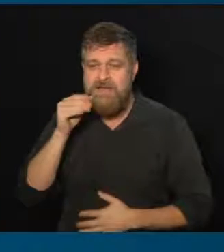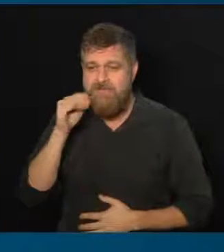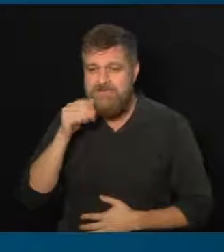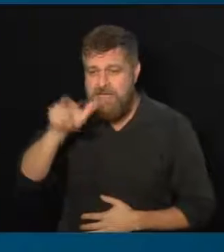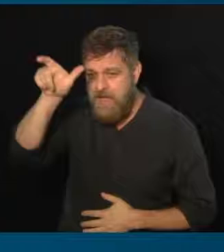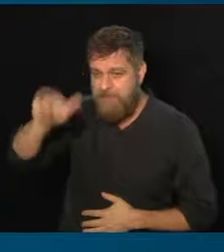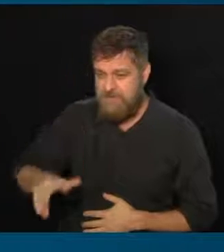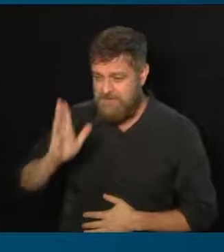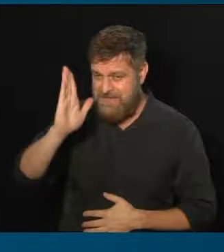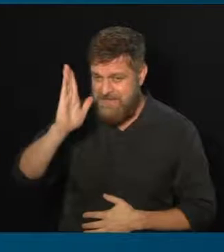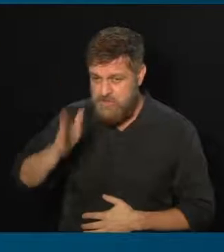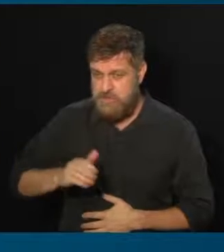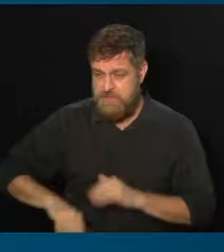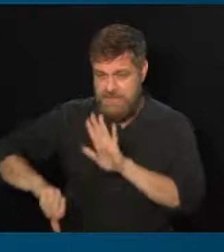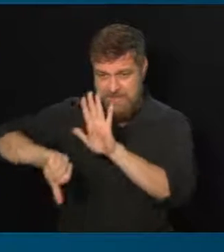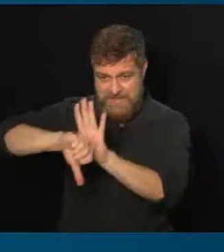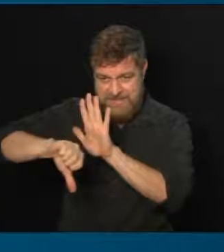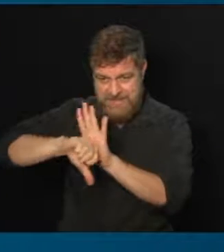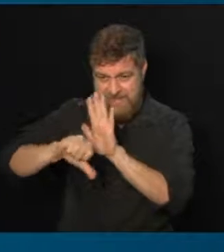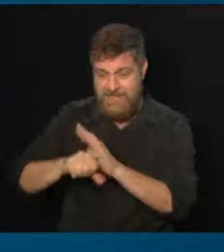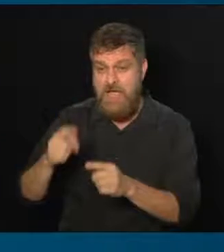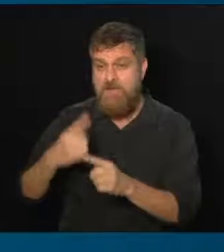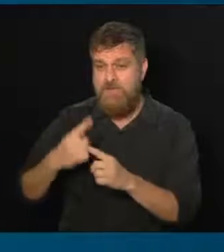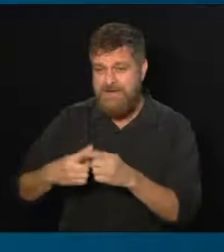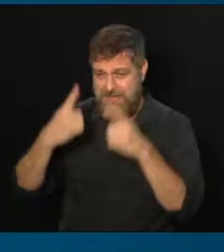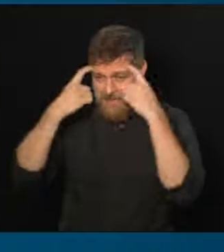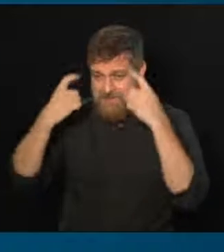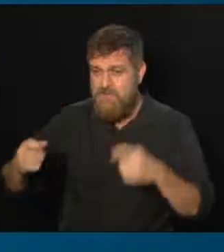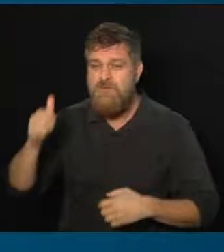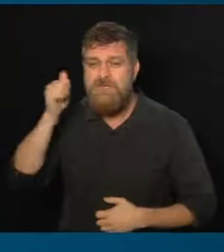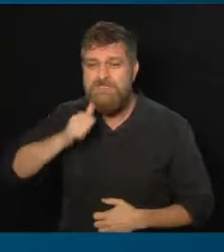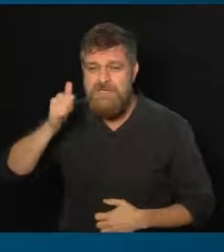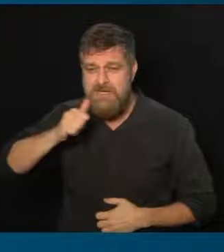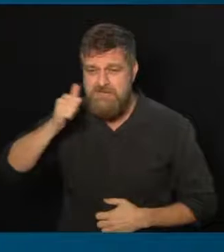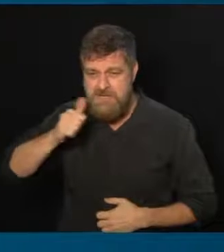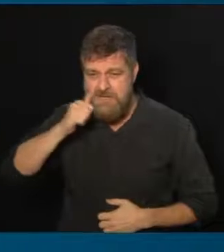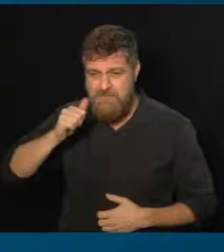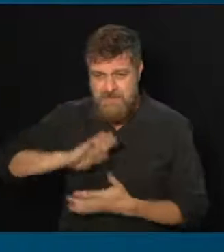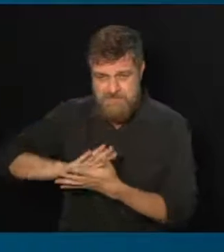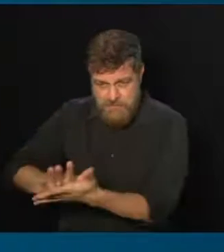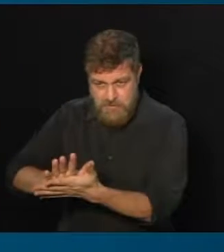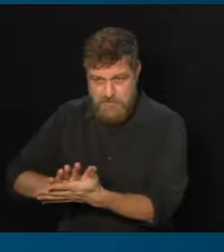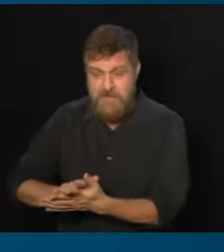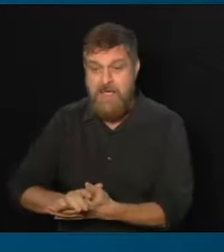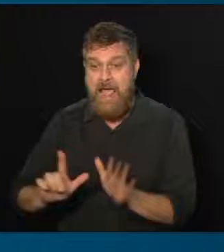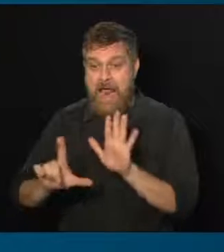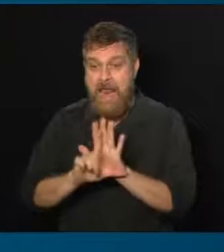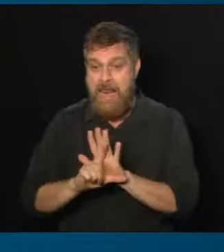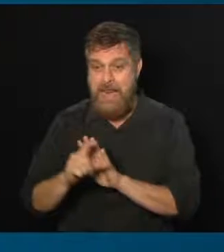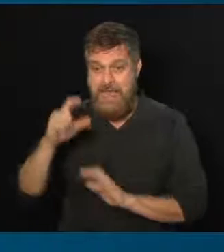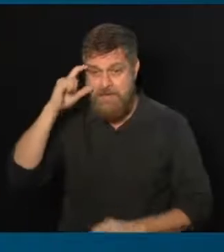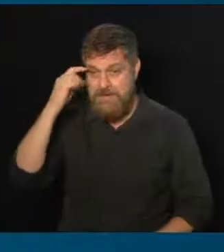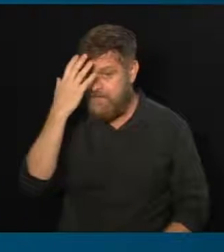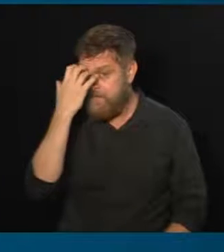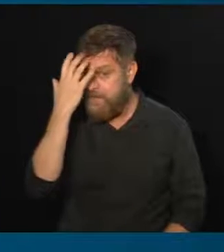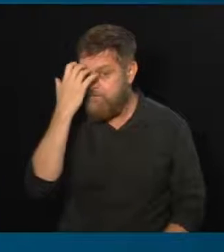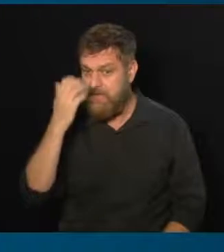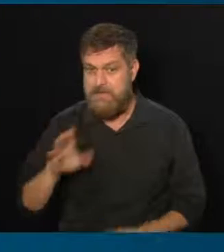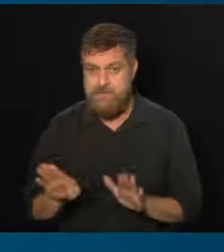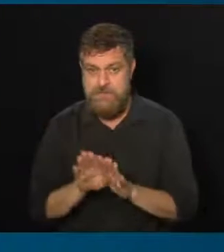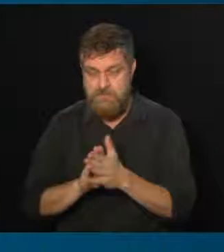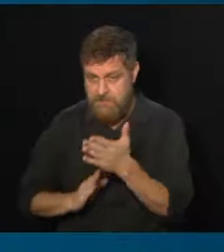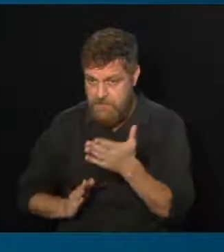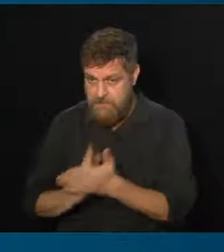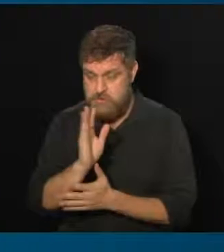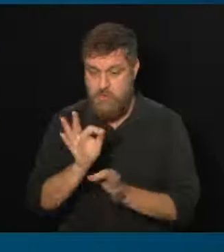pessoas condenadas em última instância pelos crimes previstos na Lei Maria da Penha. Aprovado em turno único o projeto de